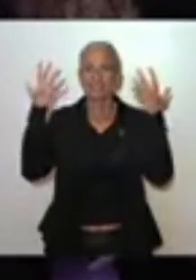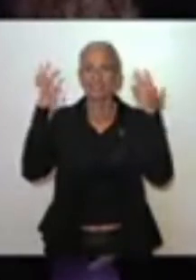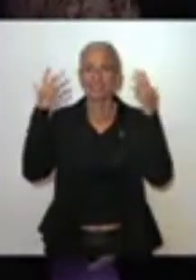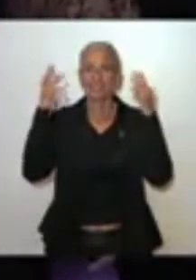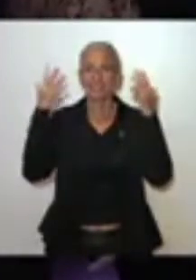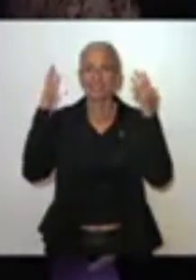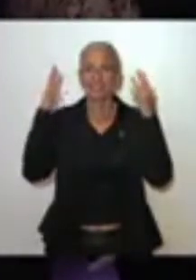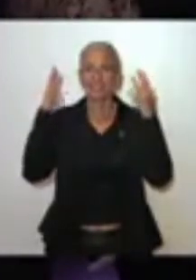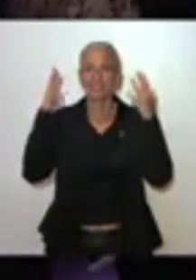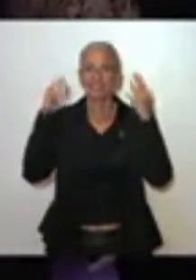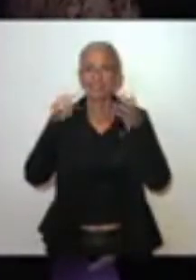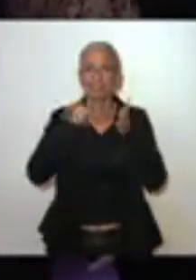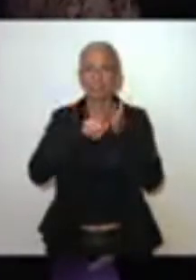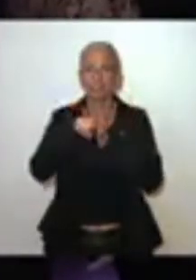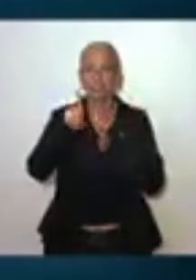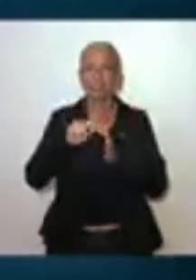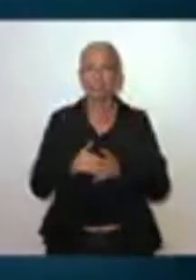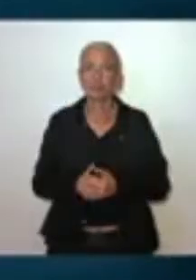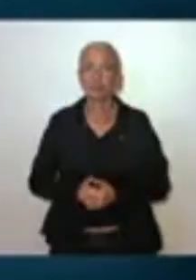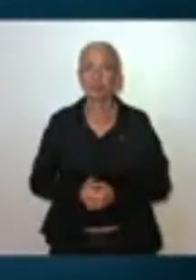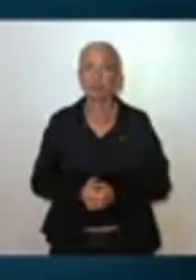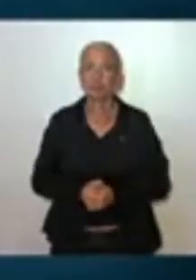vamos à pergunta